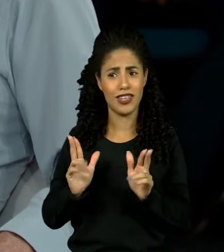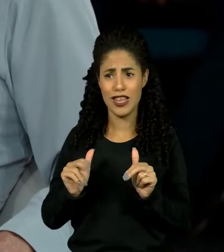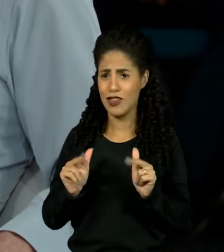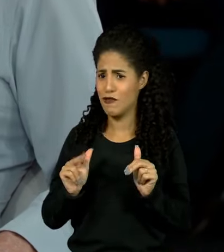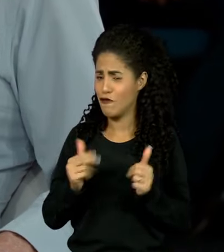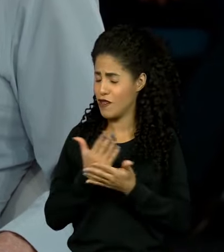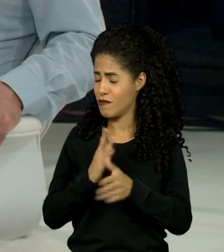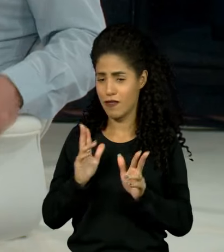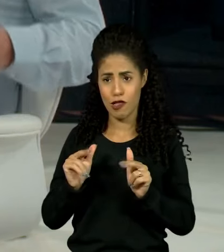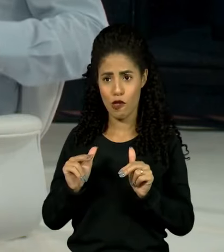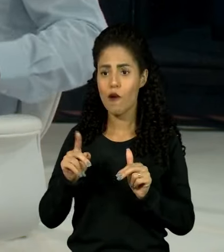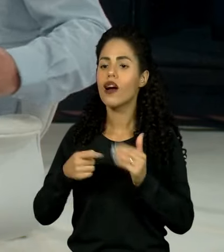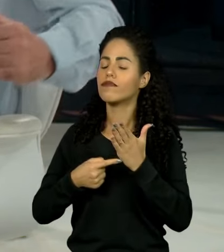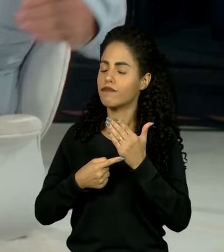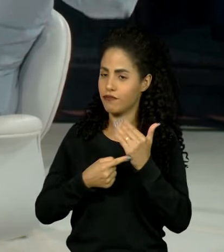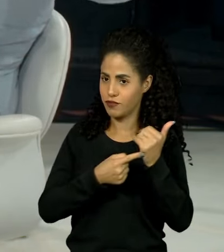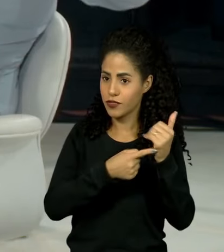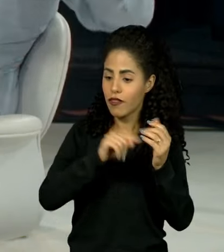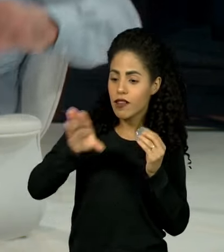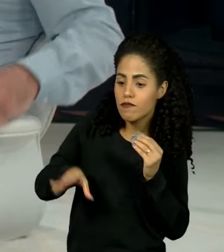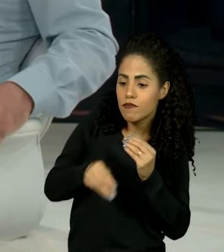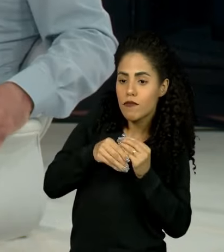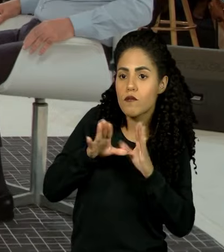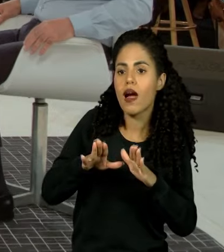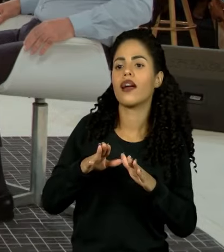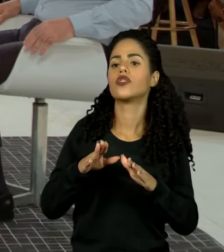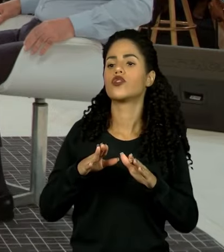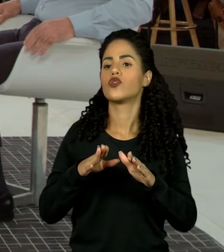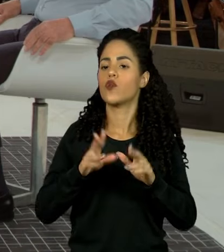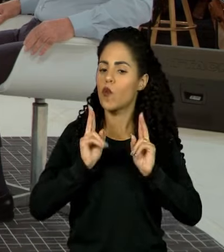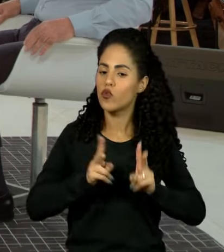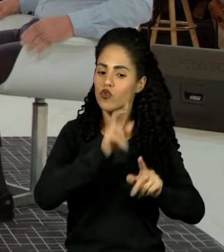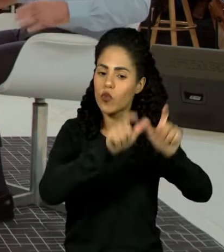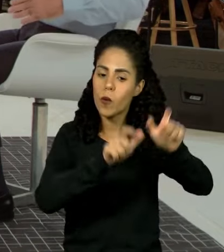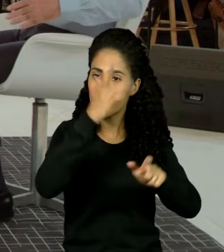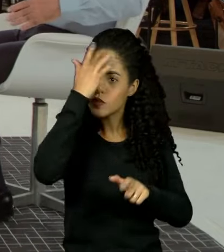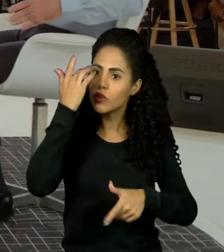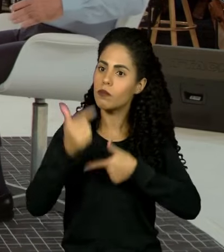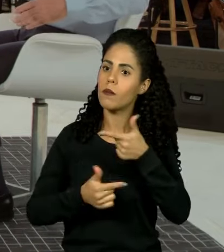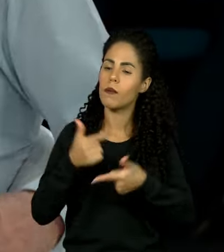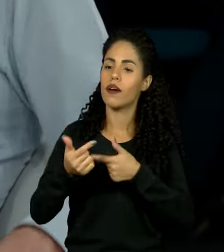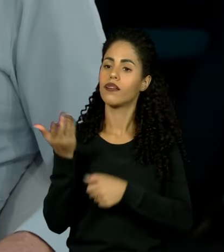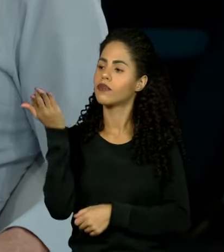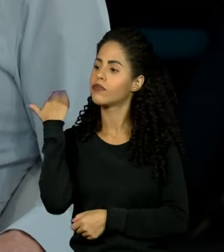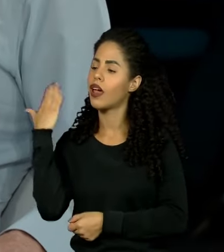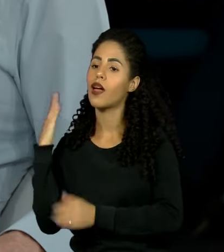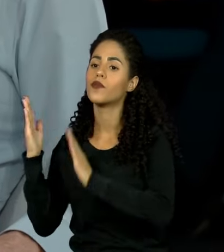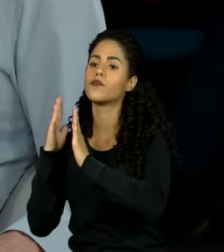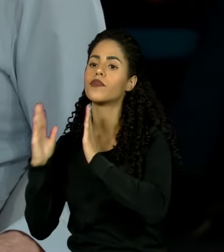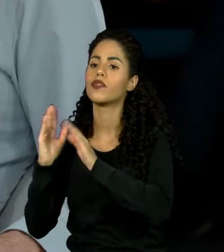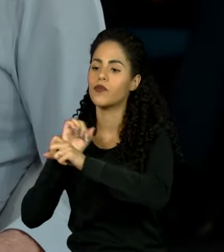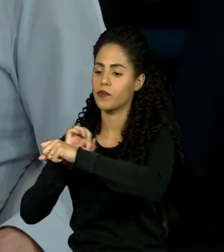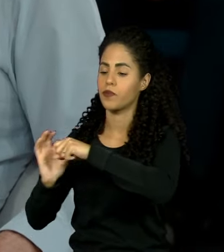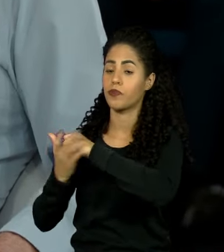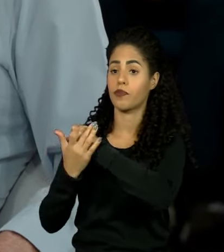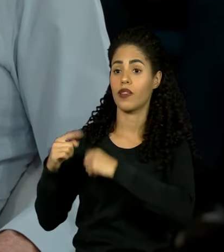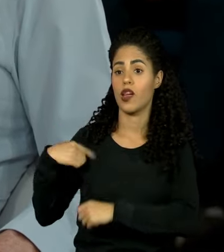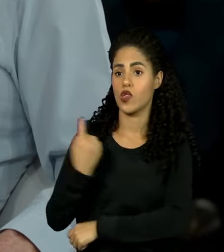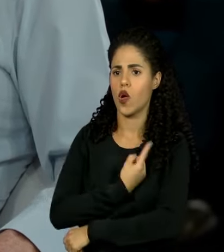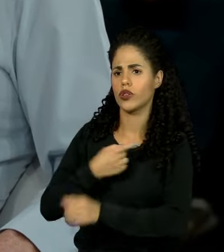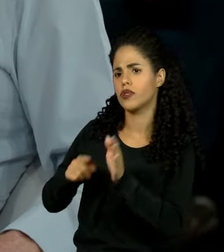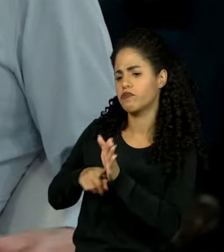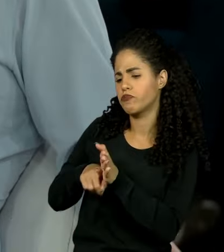nunca ele vai usar a tecnologia como complemento do seu negócio né então na época da pandemia nós fizemos uma pesquisa